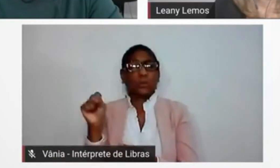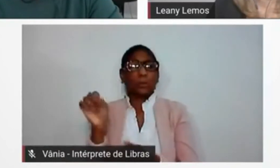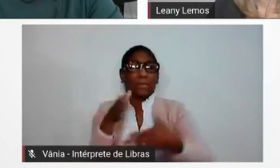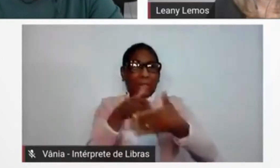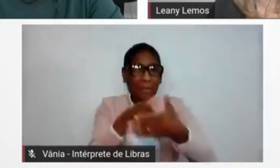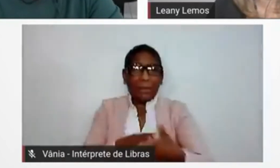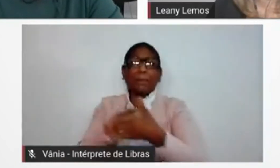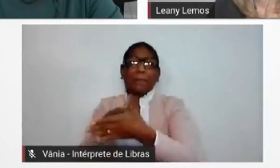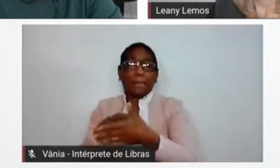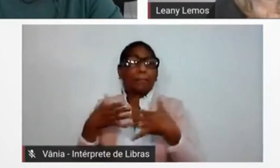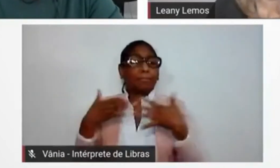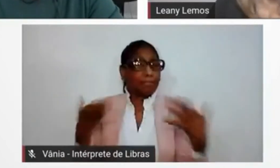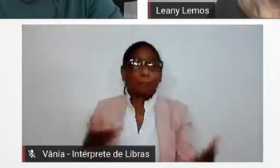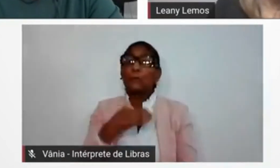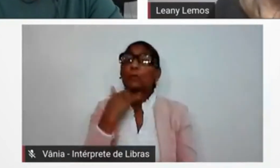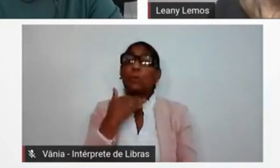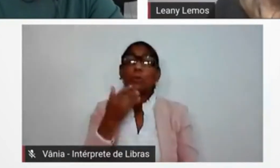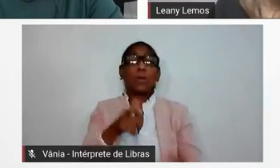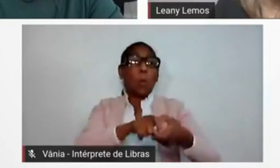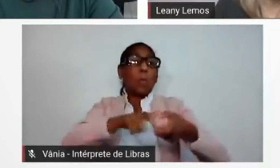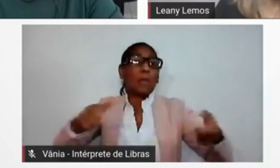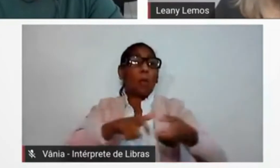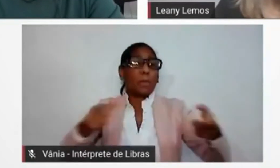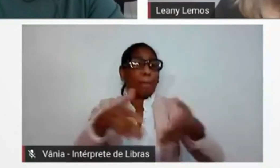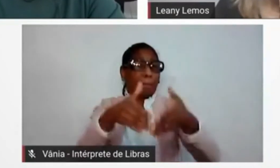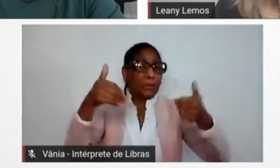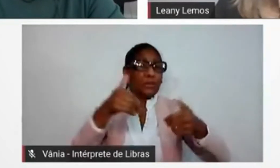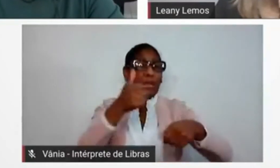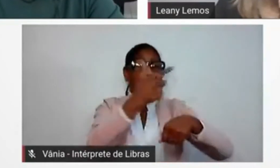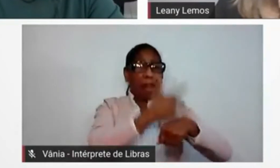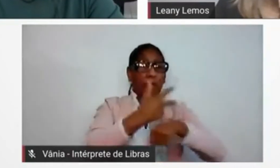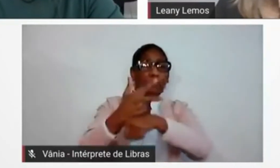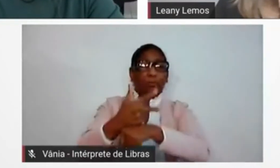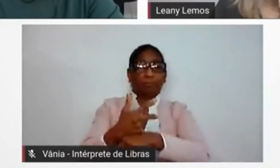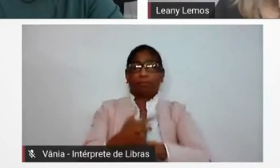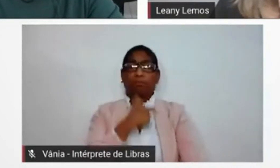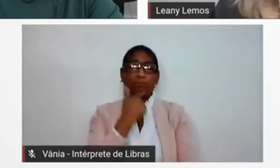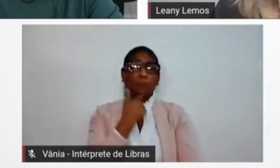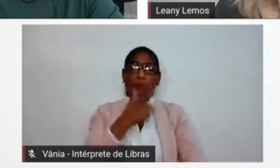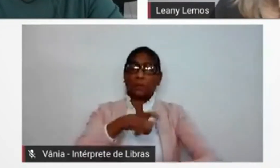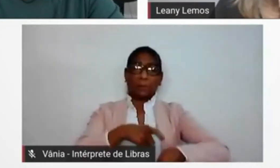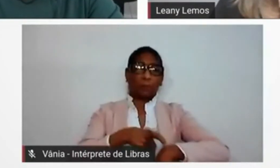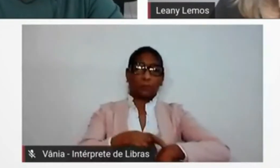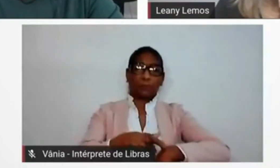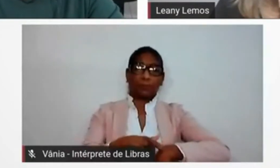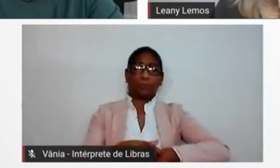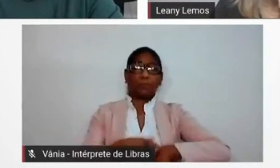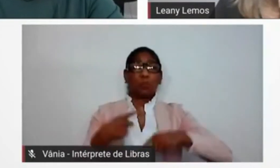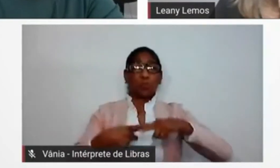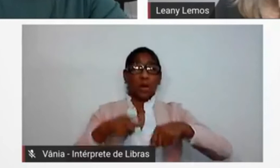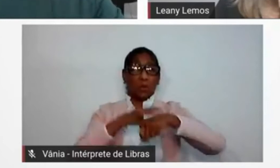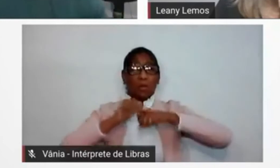limitada e nós não vamos conseguir expandir o sistema na velocidade que poderia vir a ser a expansão da